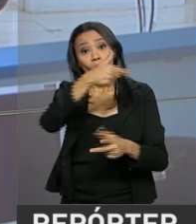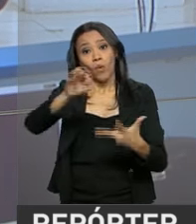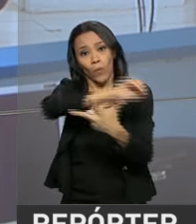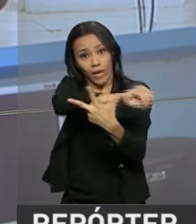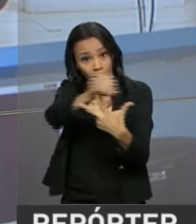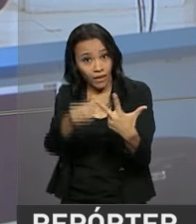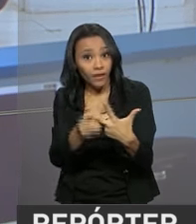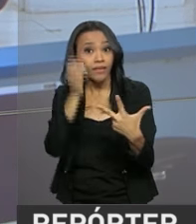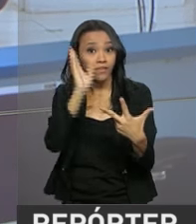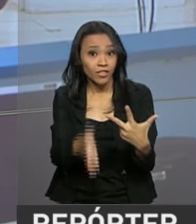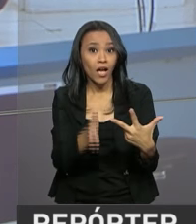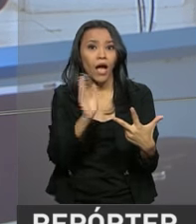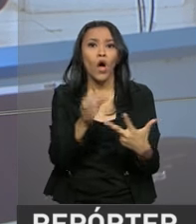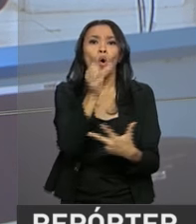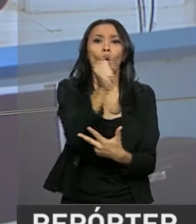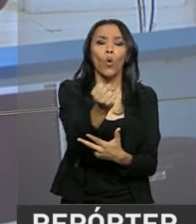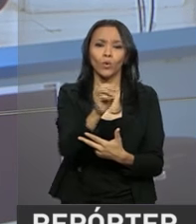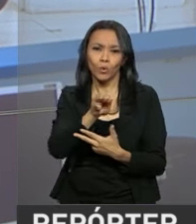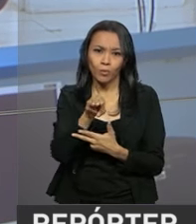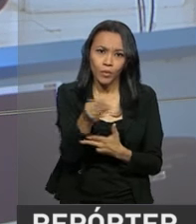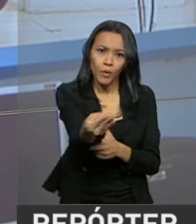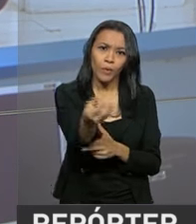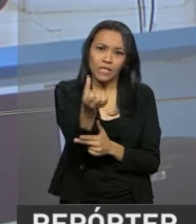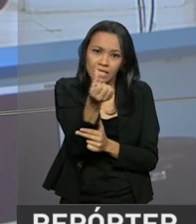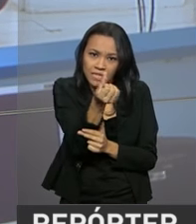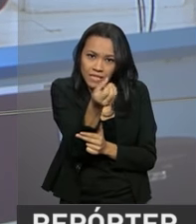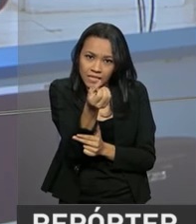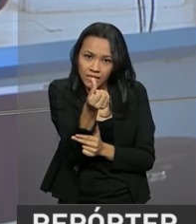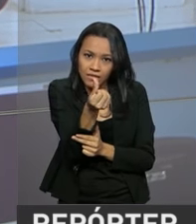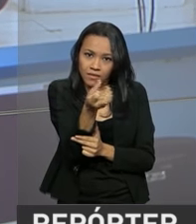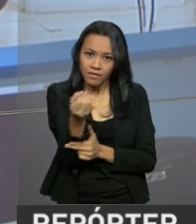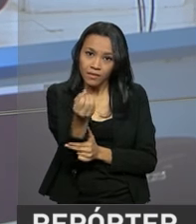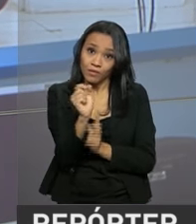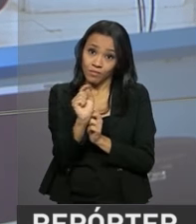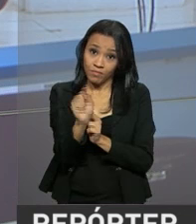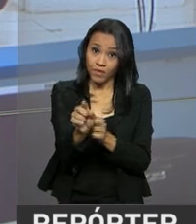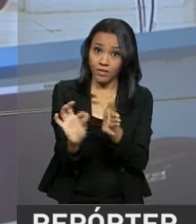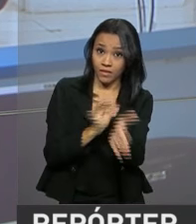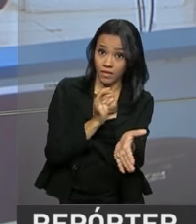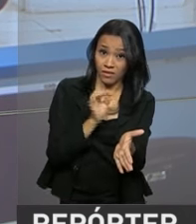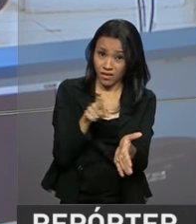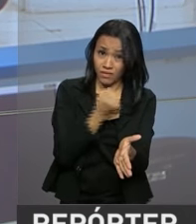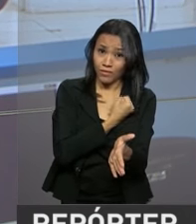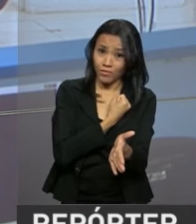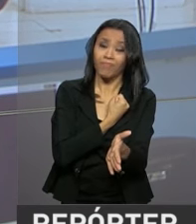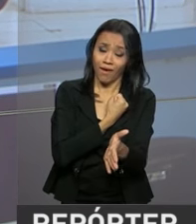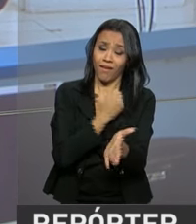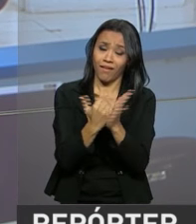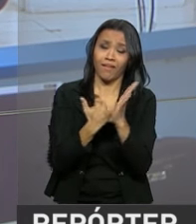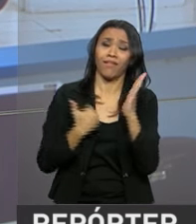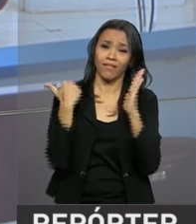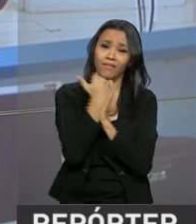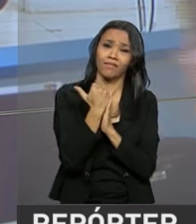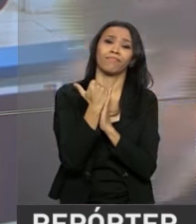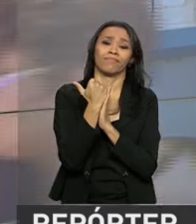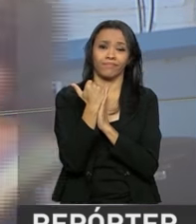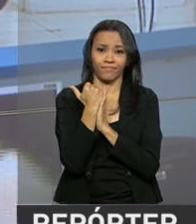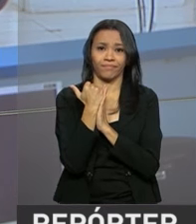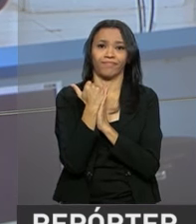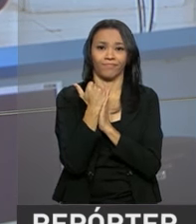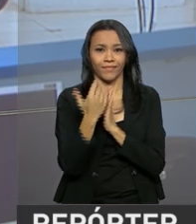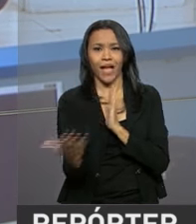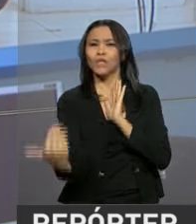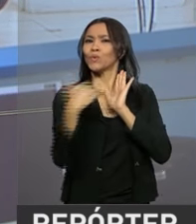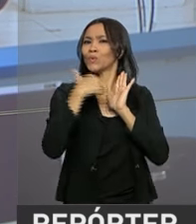Ensino Médio, registrou 8 milhões e 600 mil inscritos. Mas esse número ainda pode aumentar com as confirmações